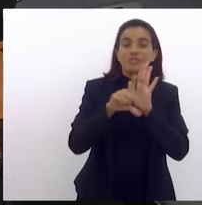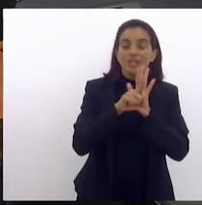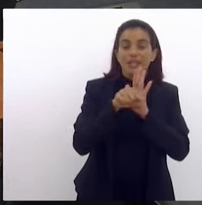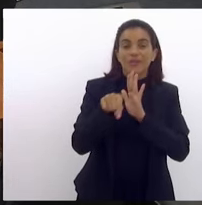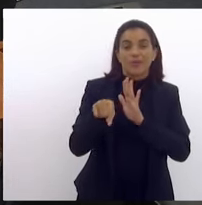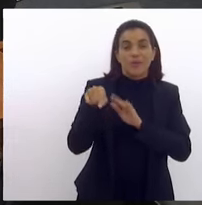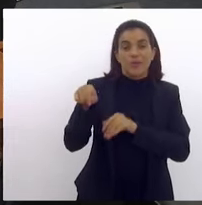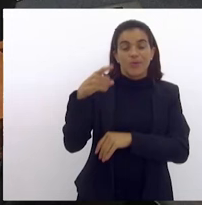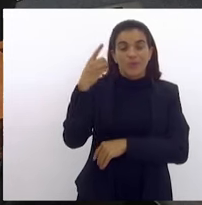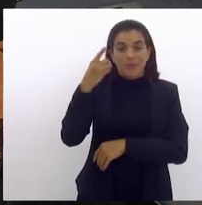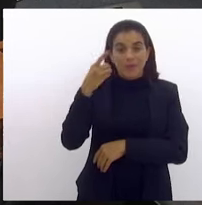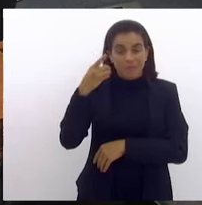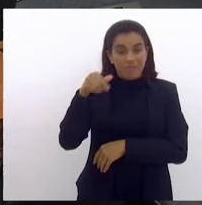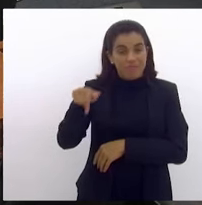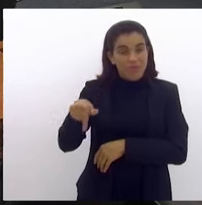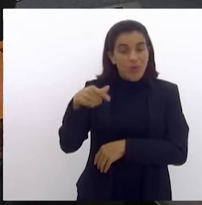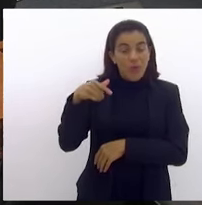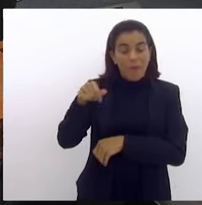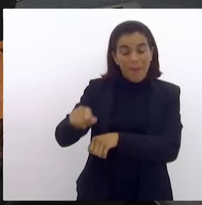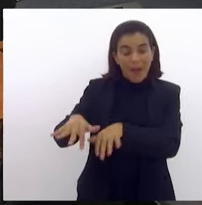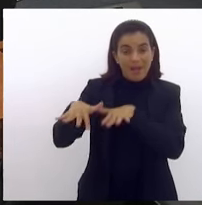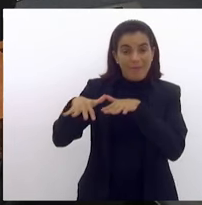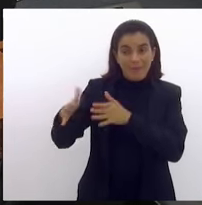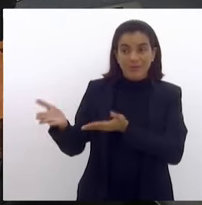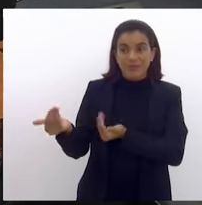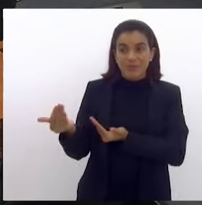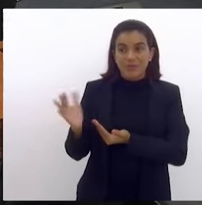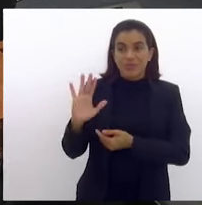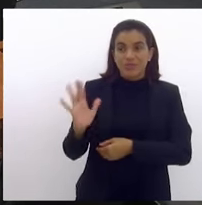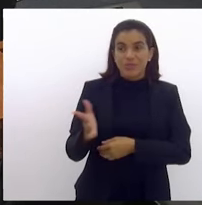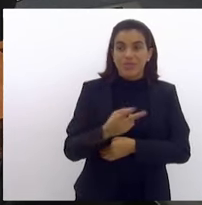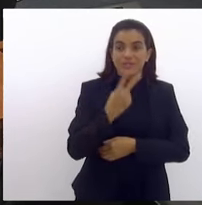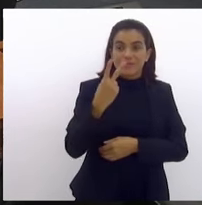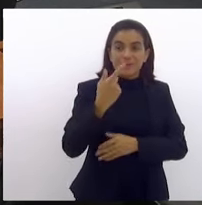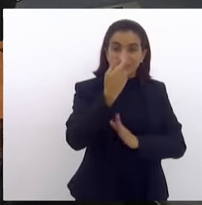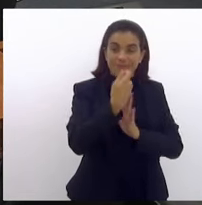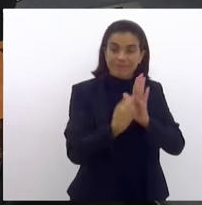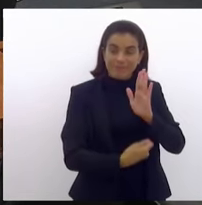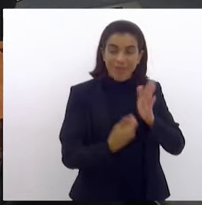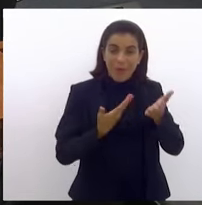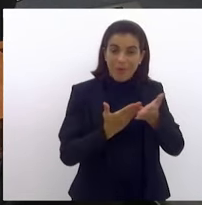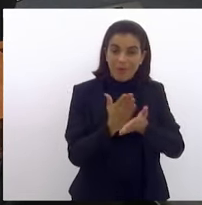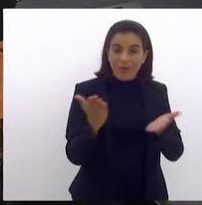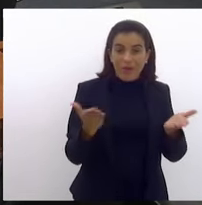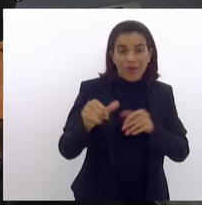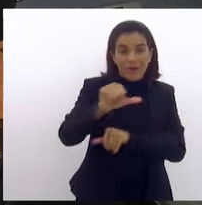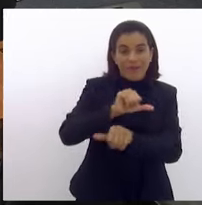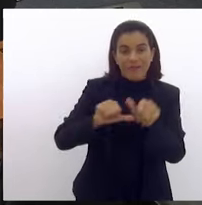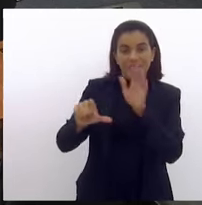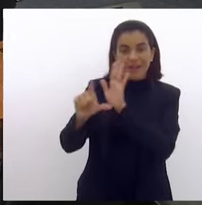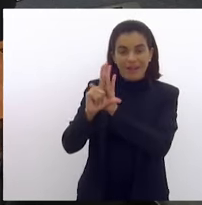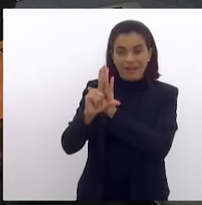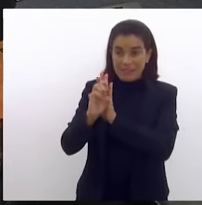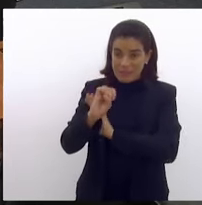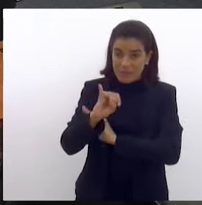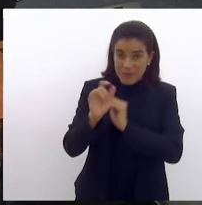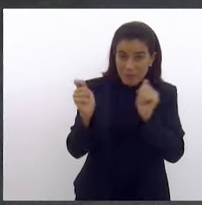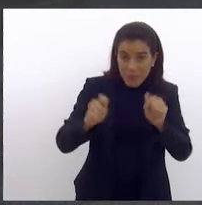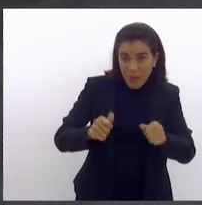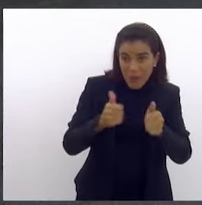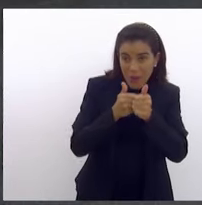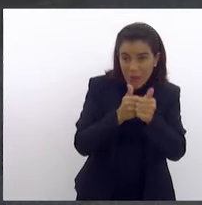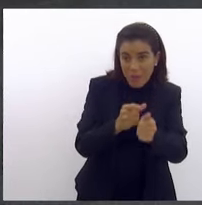de um parlamentar juvenil. E ele já está em segunda redação do vencido, aprovando ele agora, ele vira lei. Aí, se você puder acompanhar